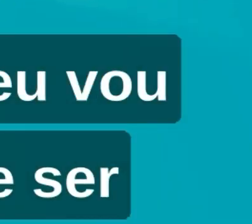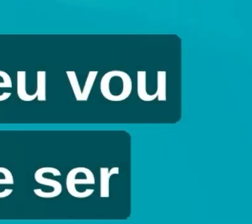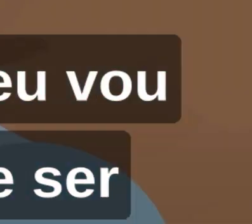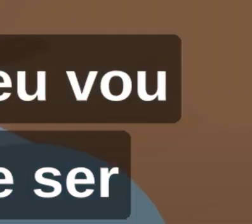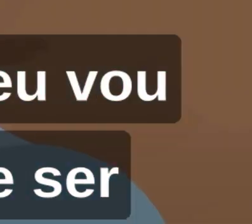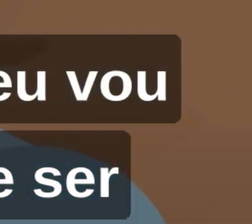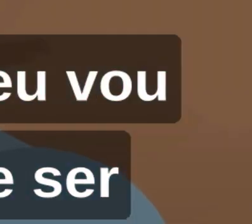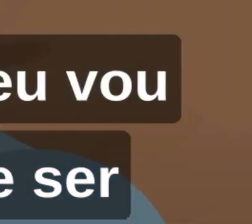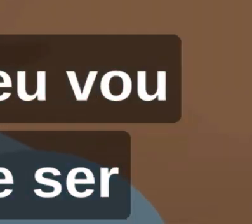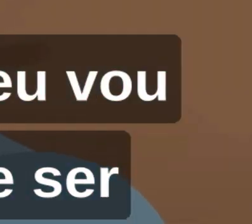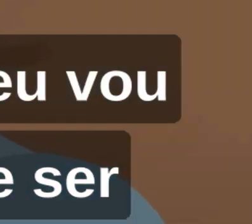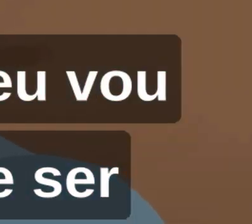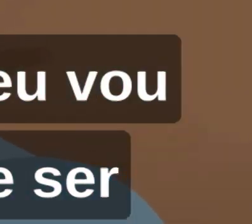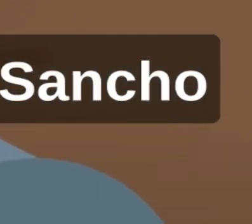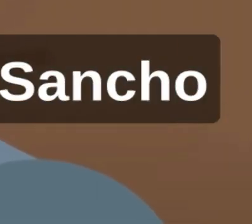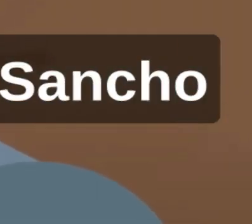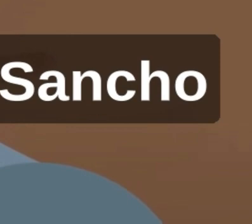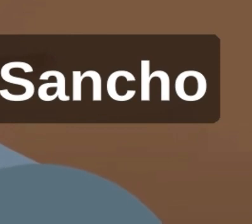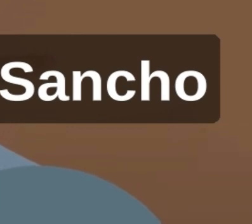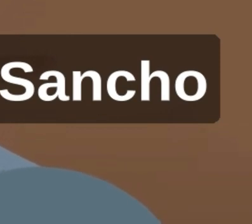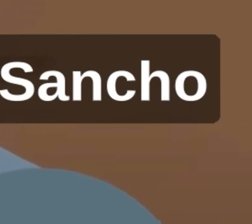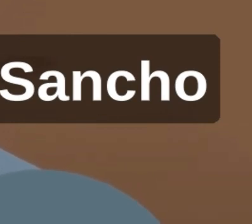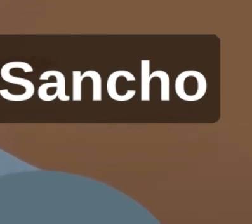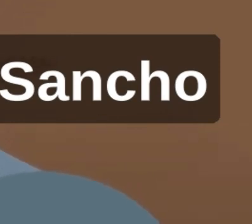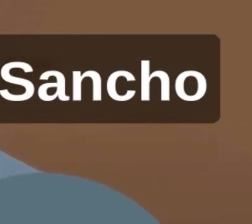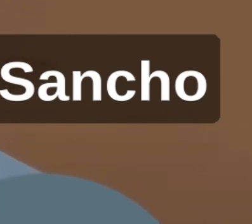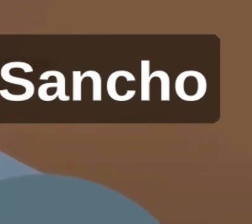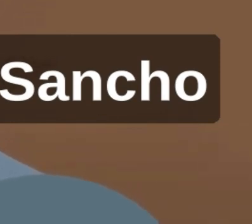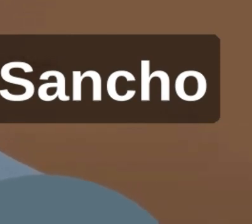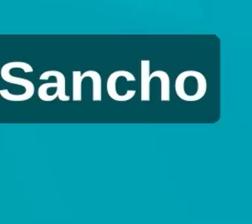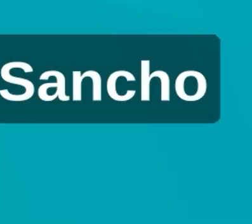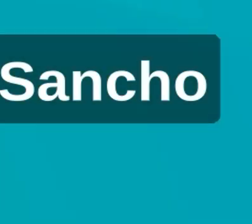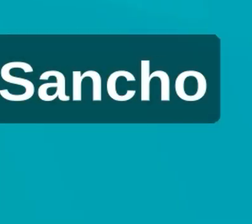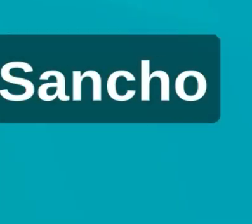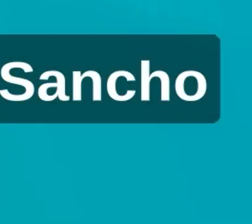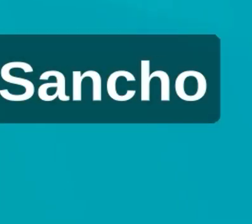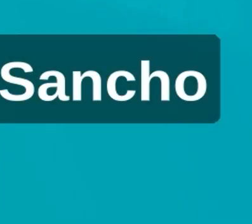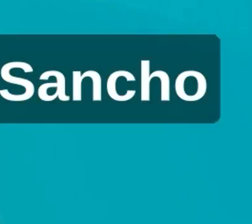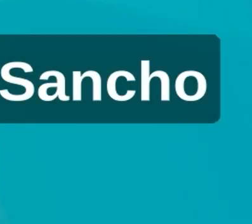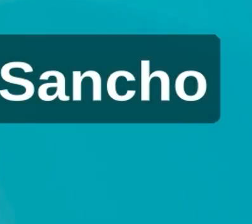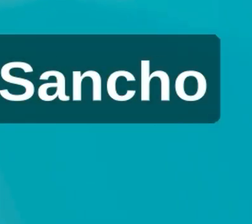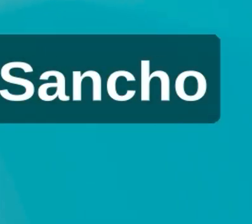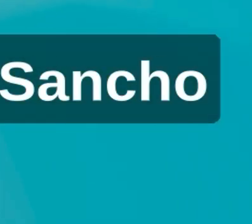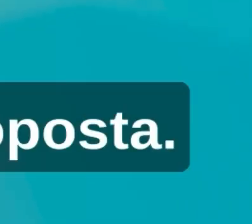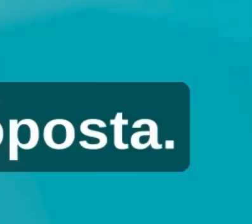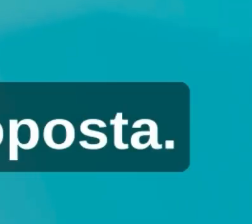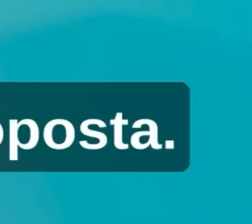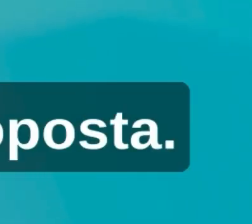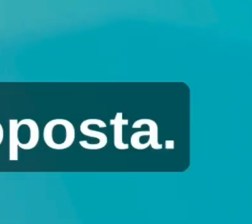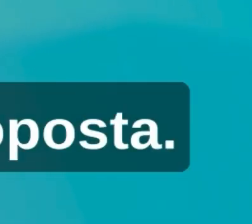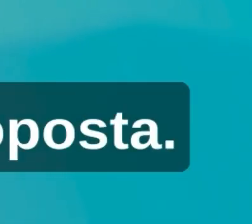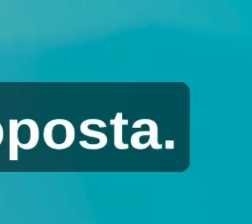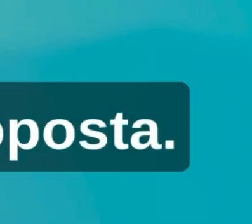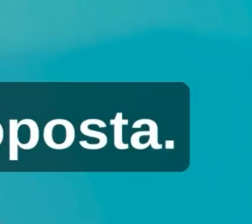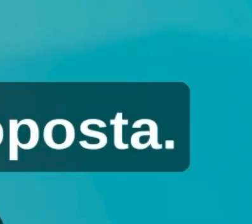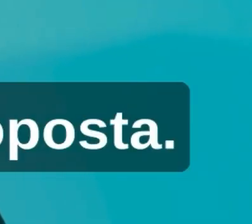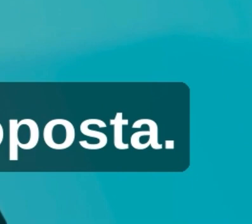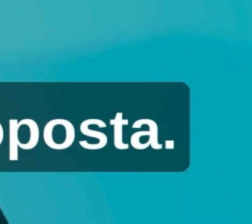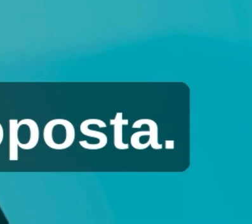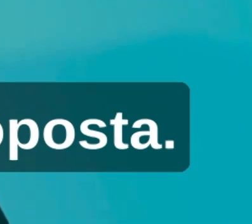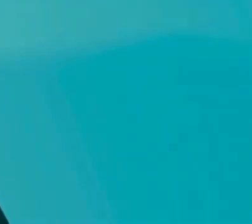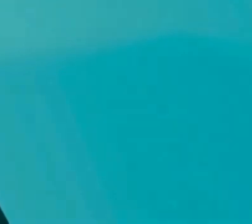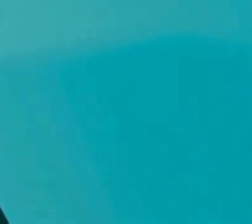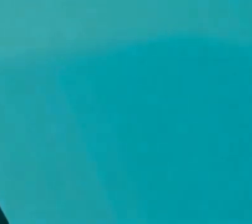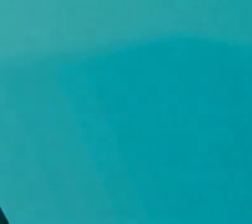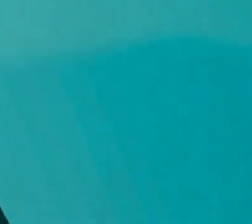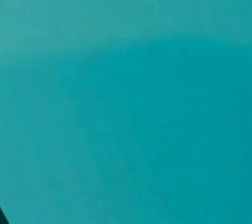lhe conceder o privilégio de ser o governador de uma ilha. Sancho, que era um pouco ingênuo, acreditou e aceitou a